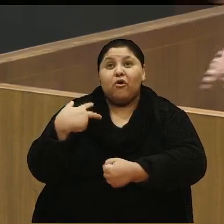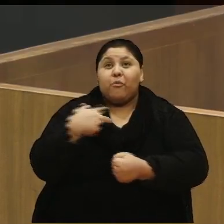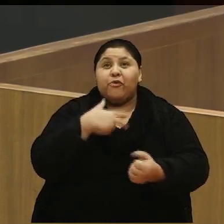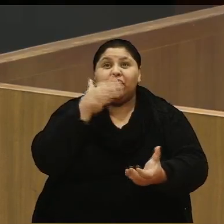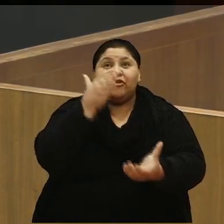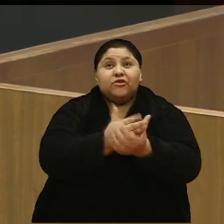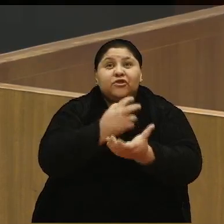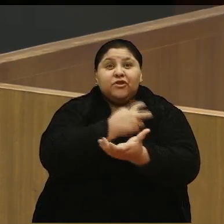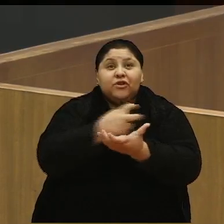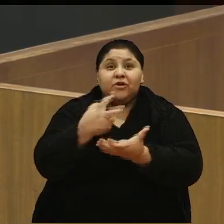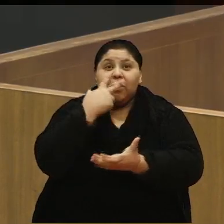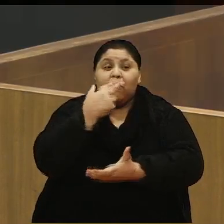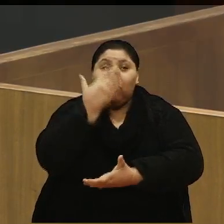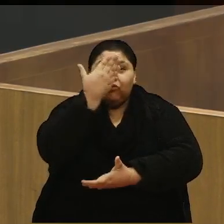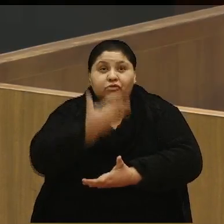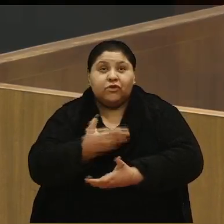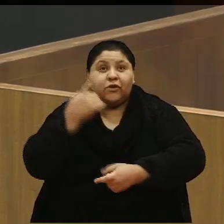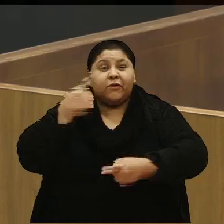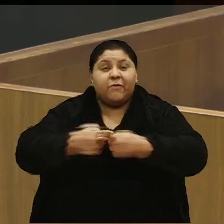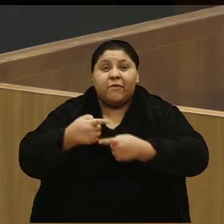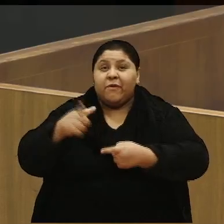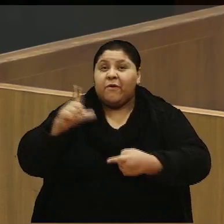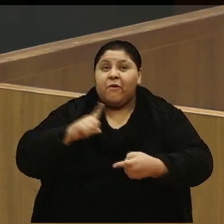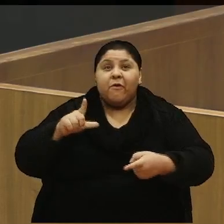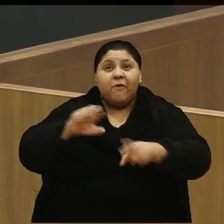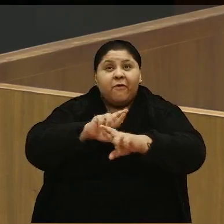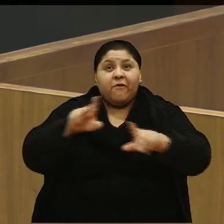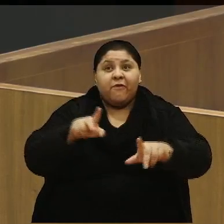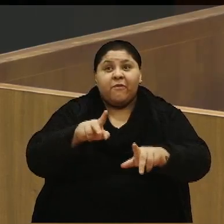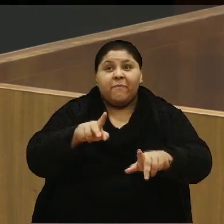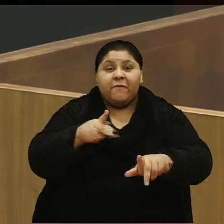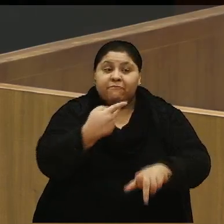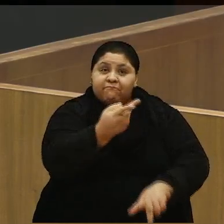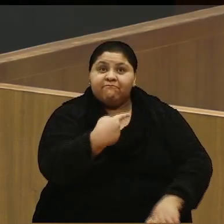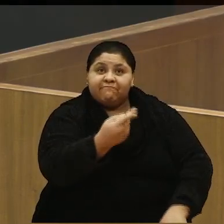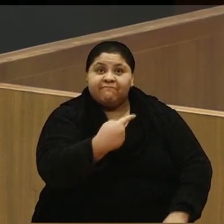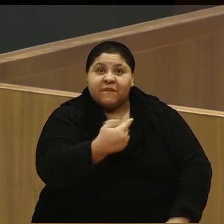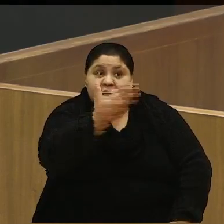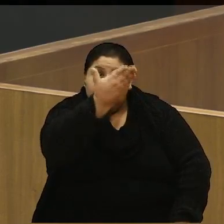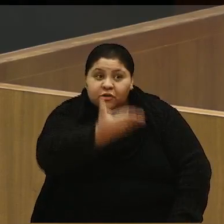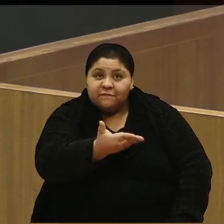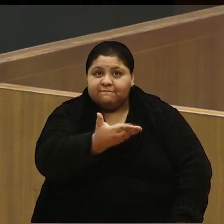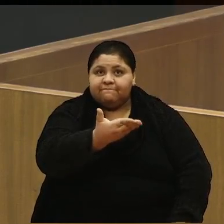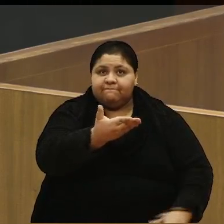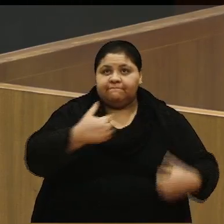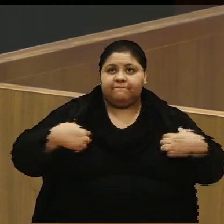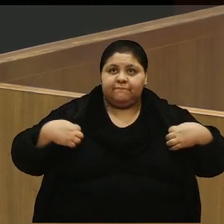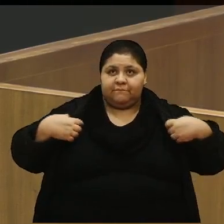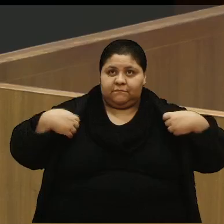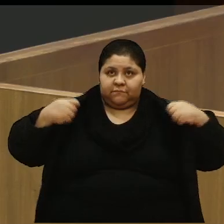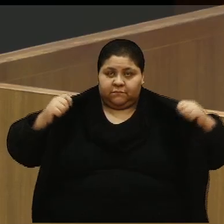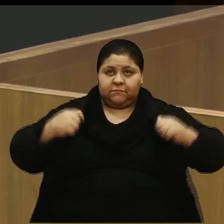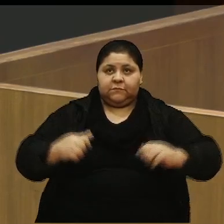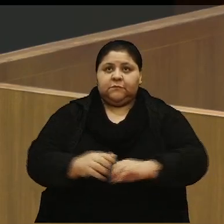cassação como o senhor sofreu. Porque tem uma grande diferença entre nós. O senhor